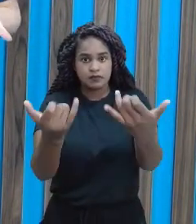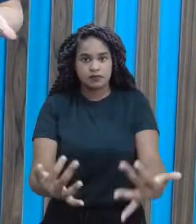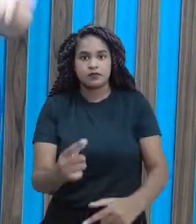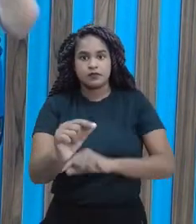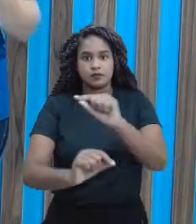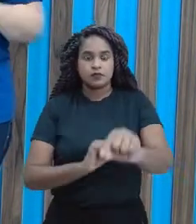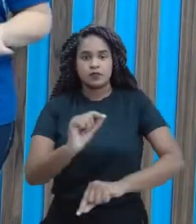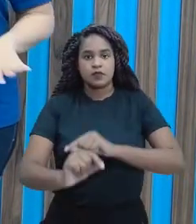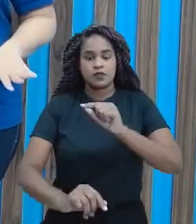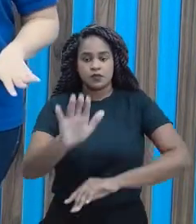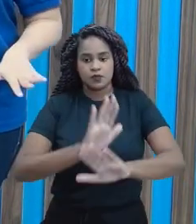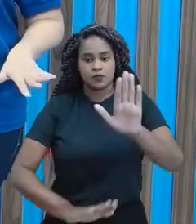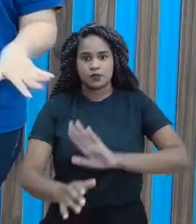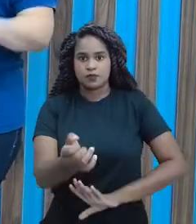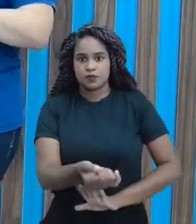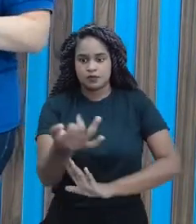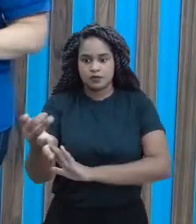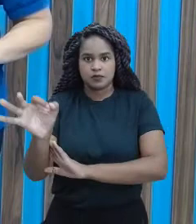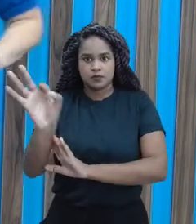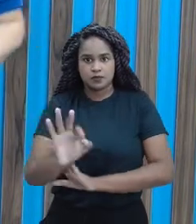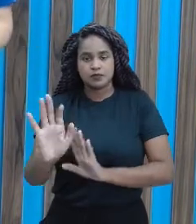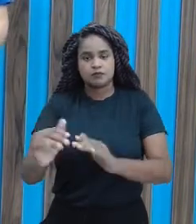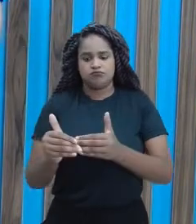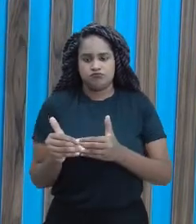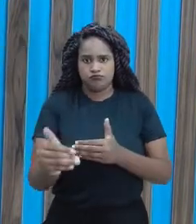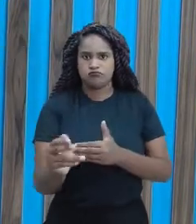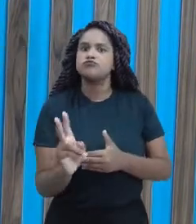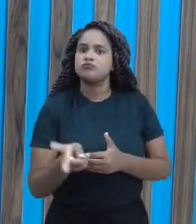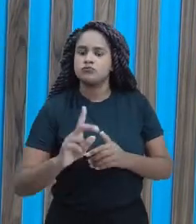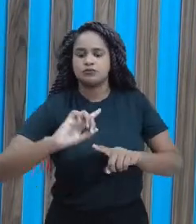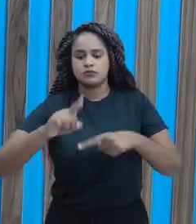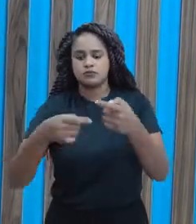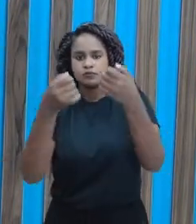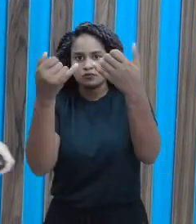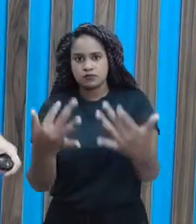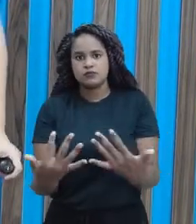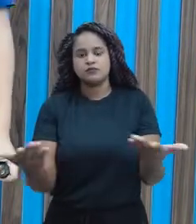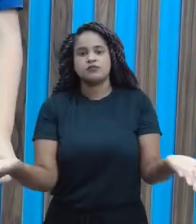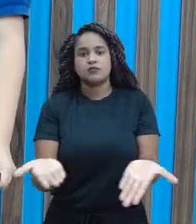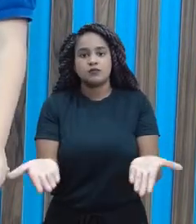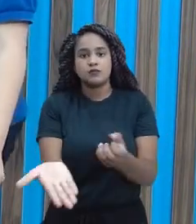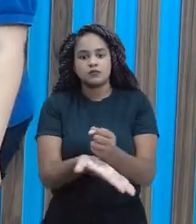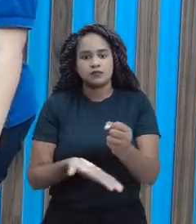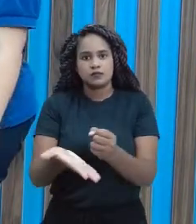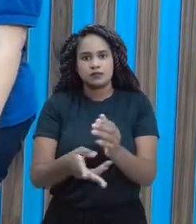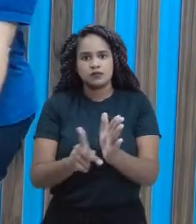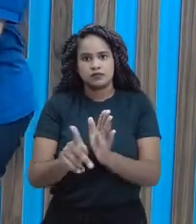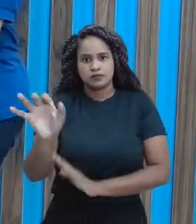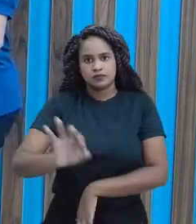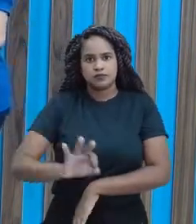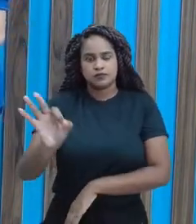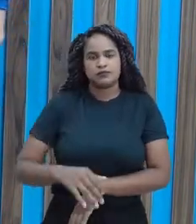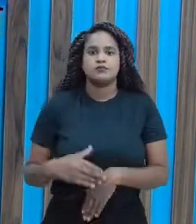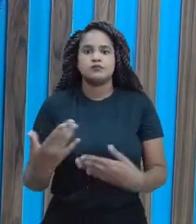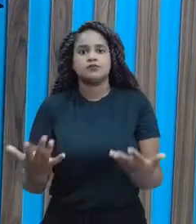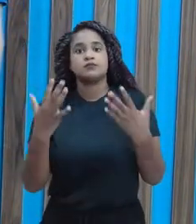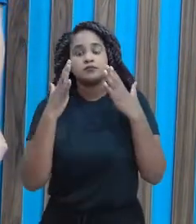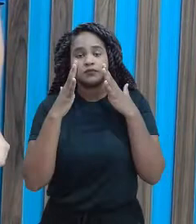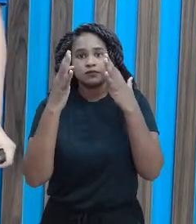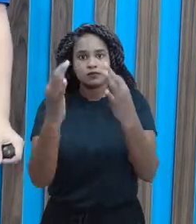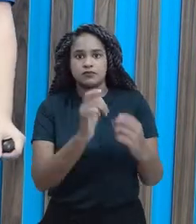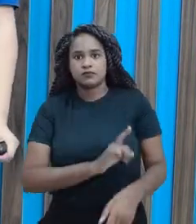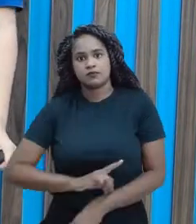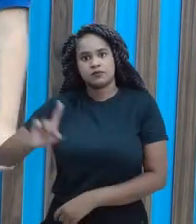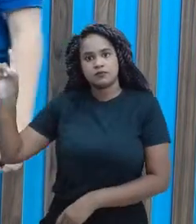sobre o cuidado com essa quantidade, tá? Mas vamos caminhando por aqui para as noções iniciais de porcentagem, tá certo? Então, vamos observar aqui,